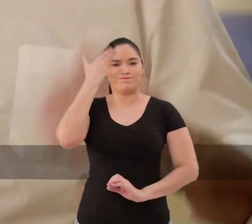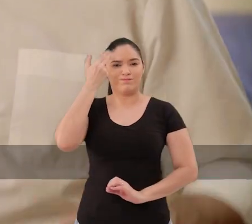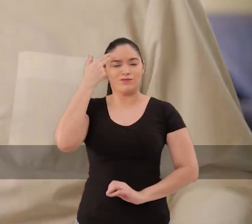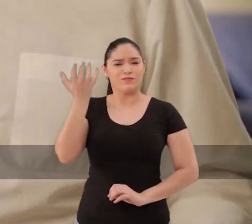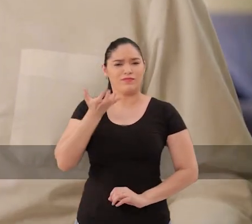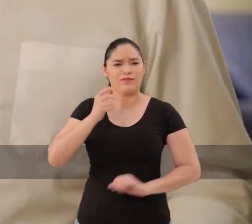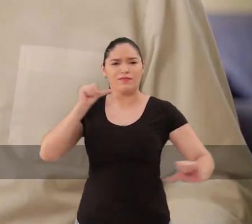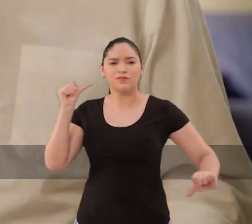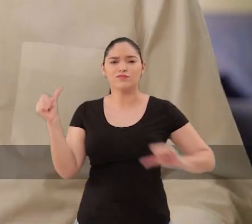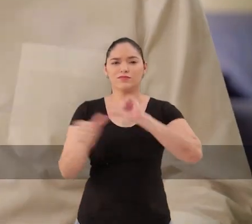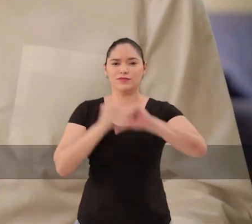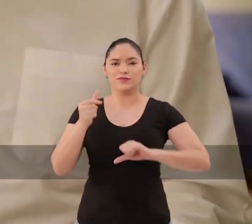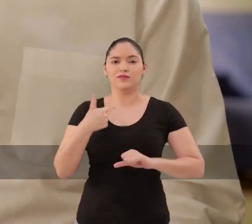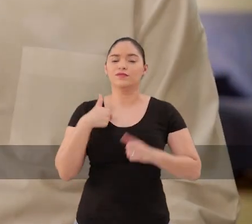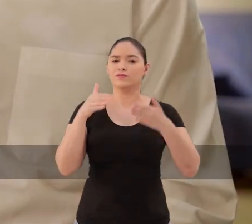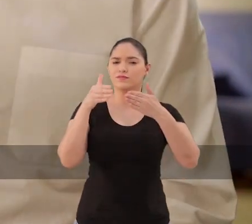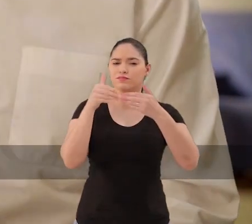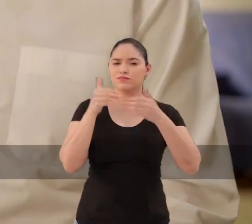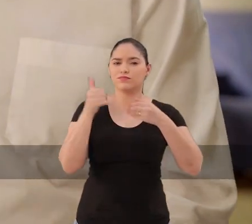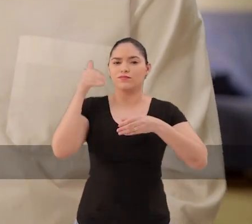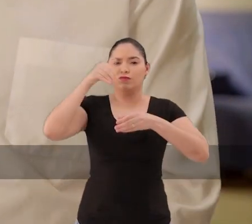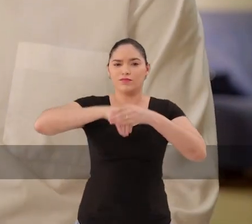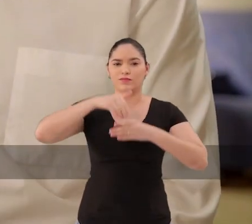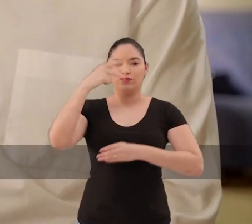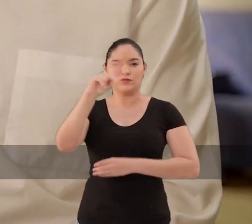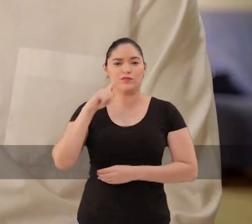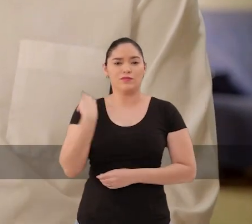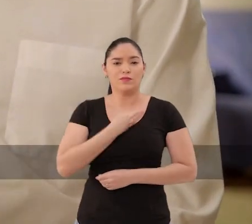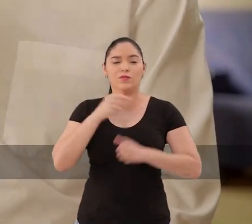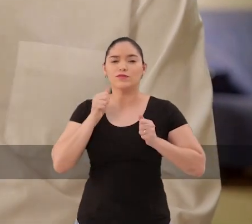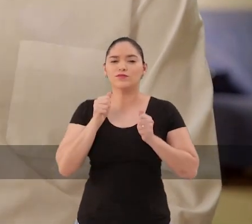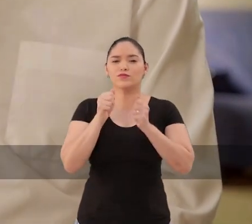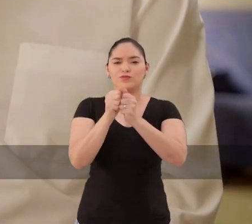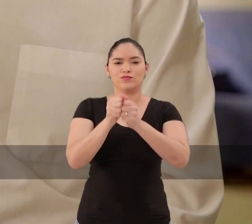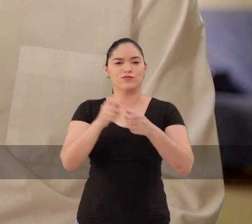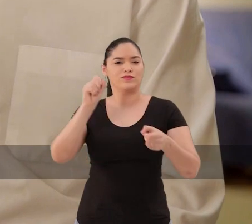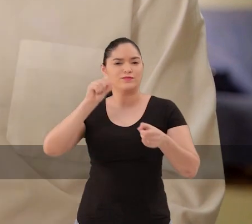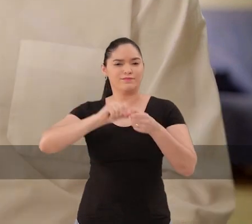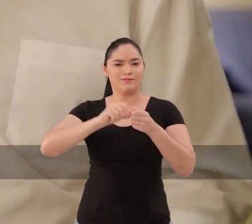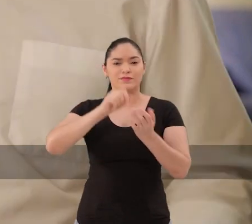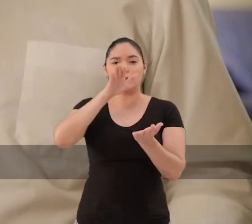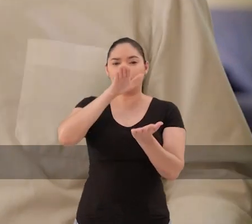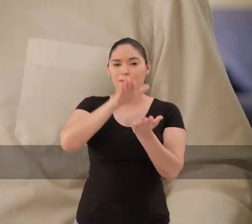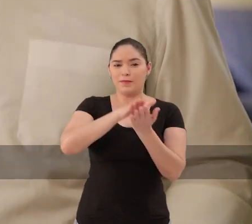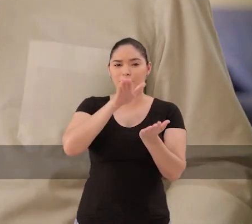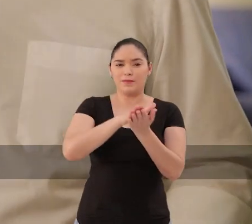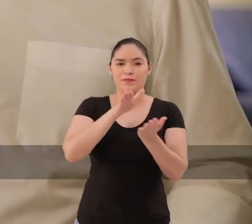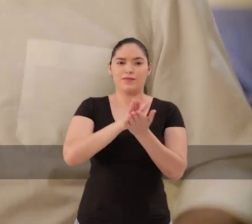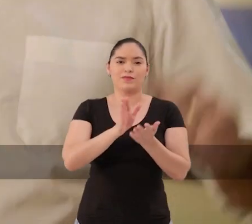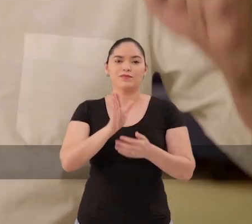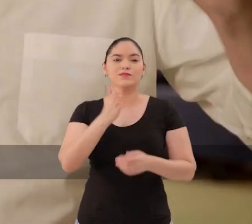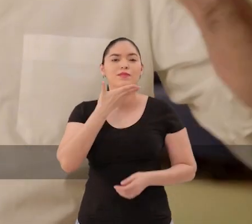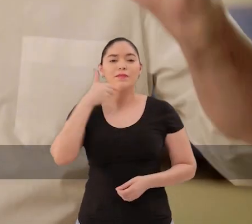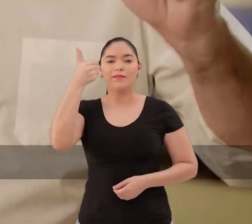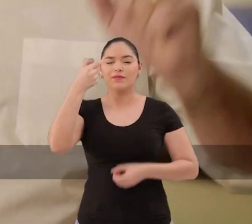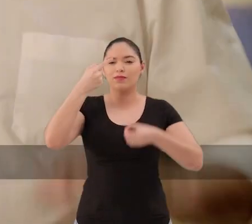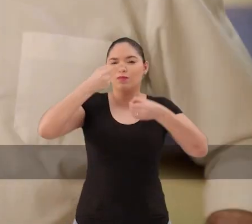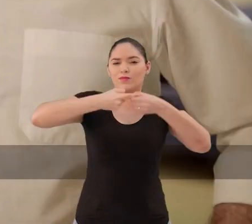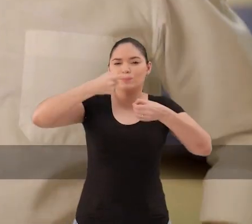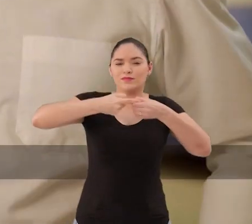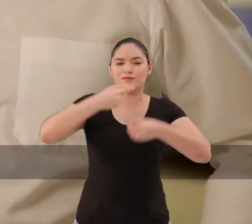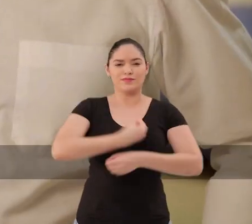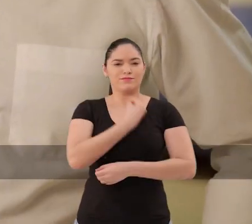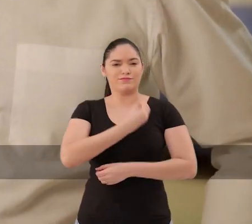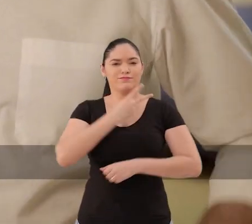indignados. E peço o seu voto para que juntos possamos fazer com que Palmas se torne a melhor cidade